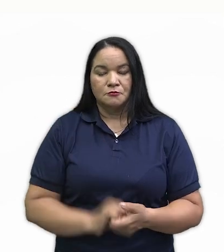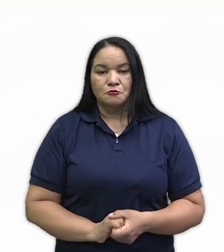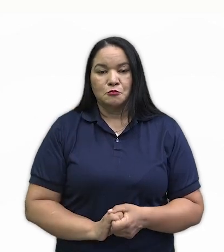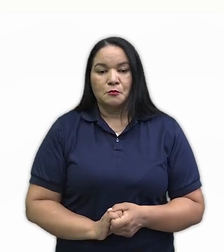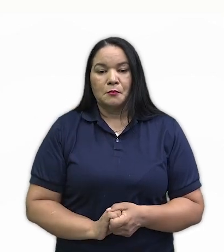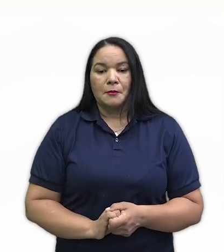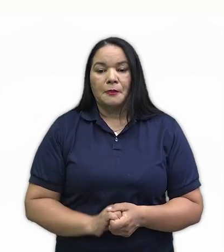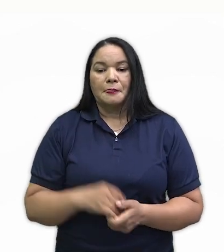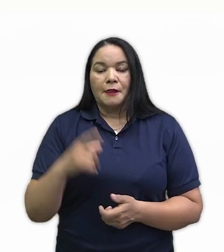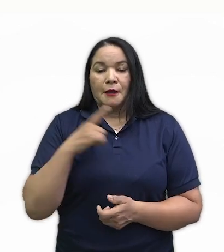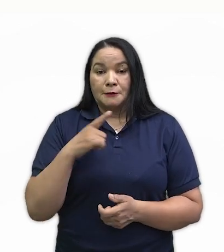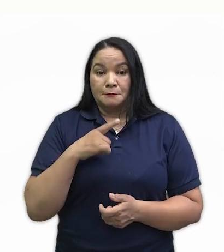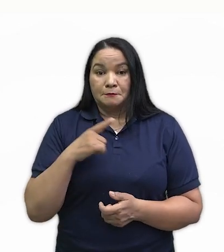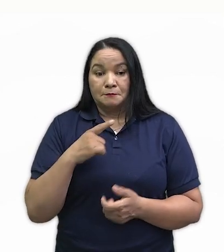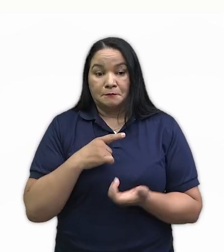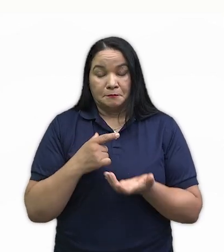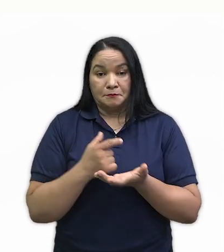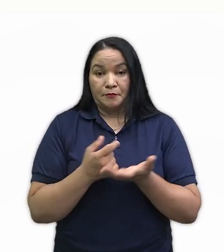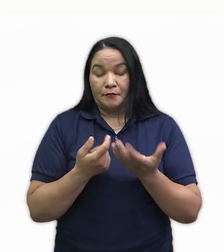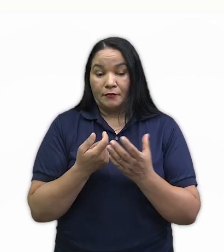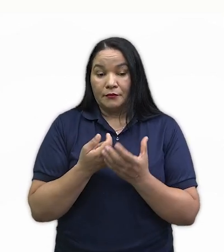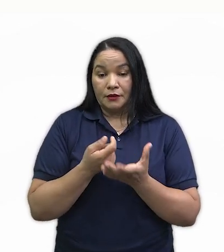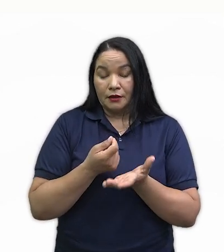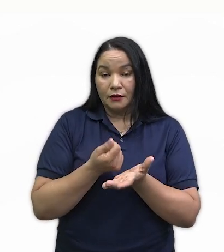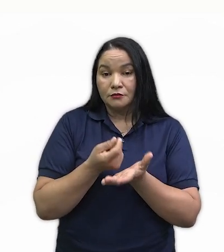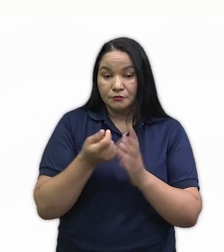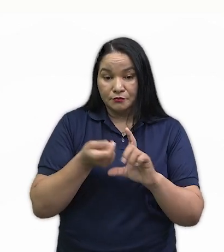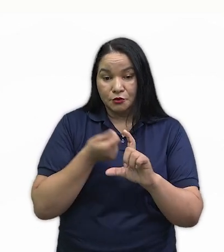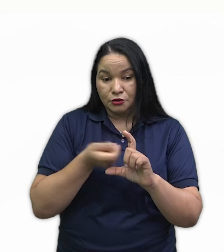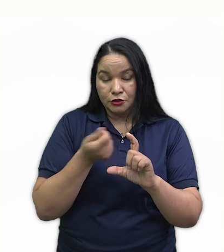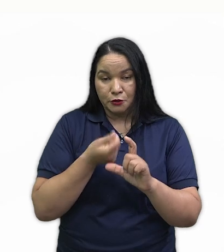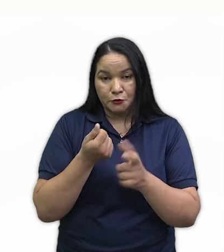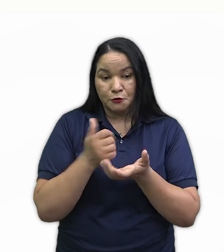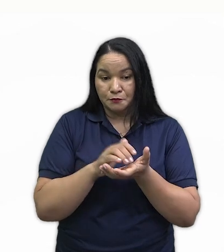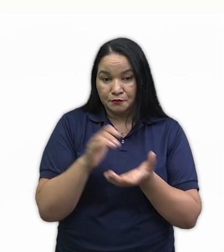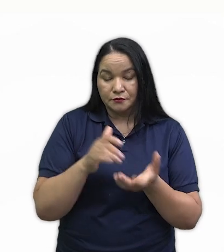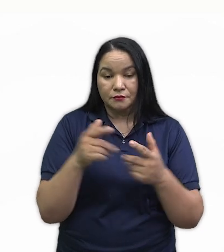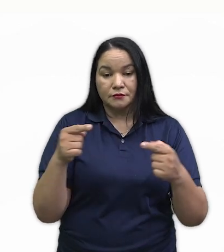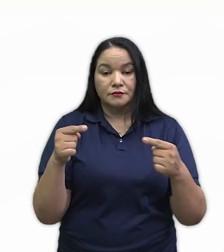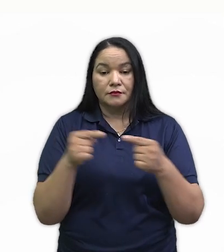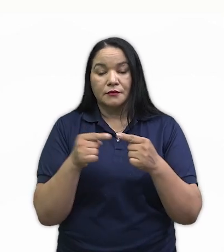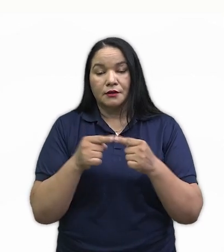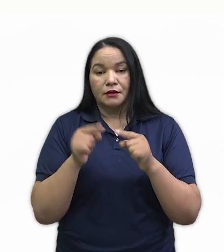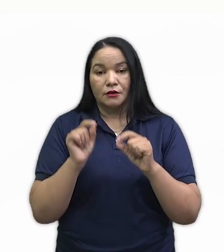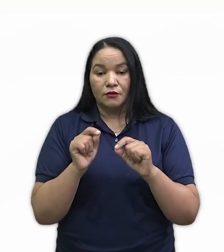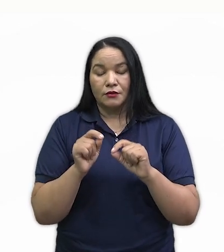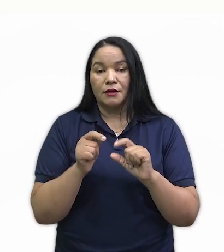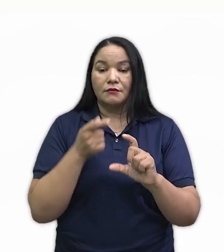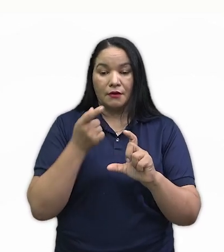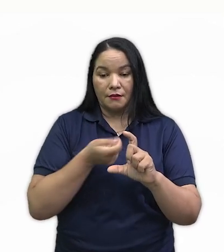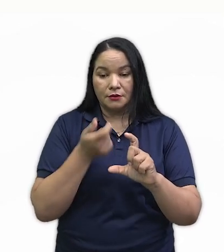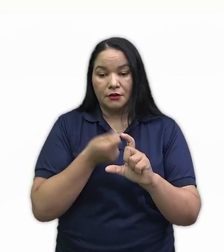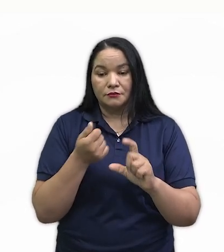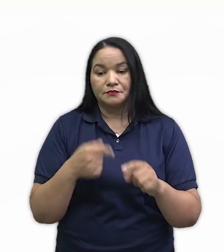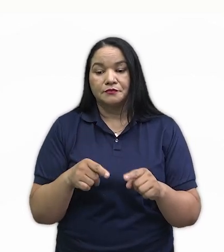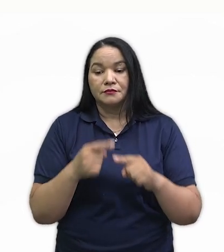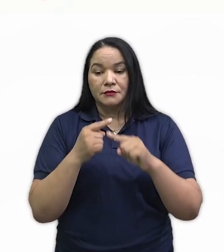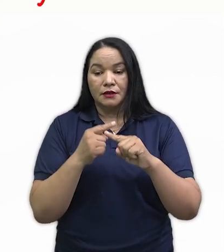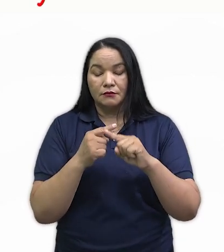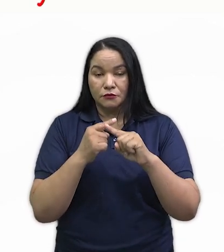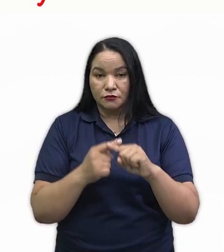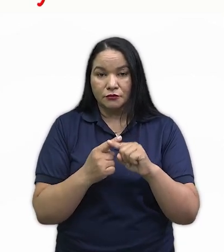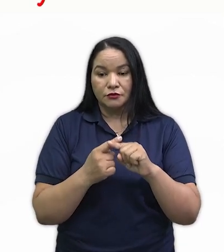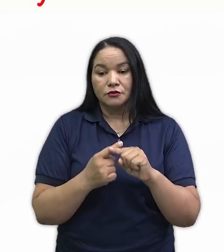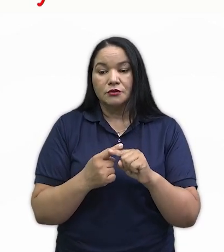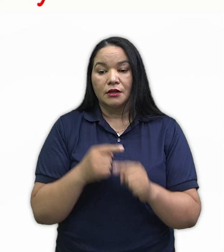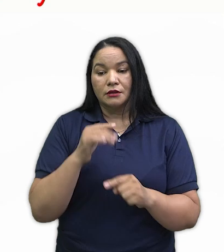seguinte: eu tenho que um montante é igual a capital, tá? Multiplicado por 1 mais a